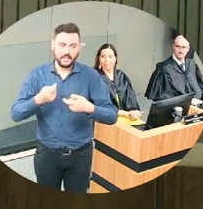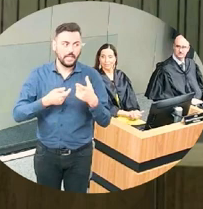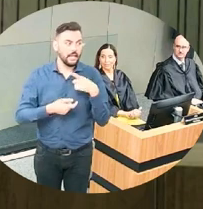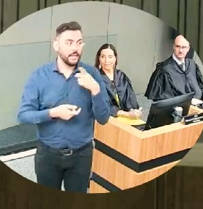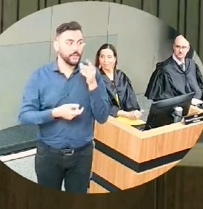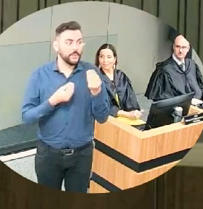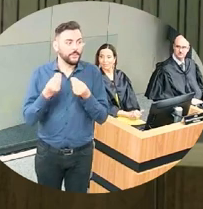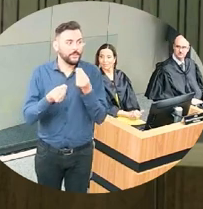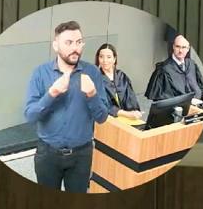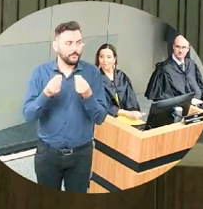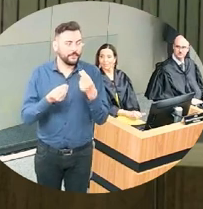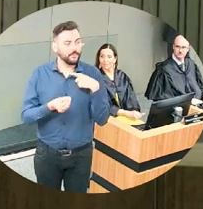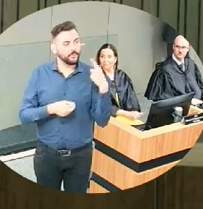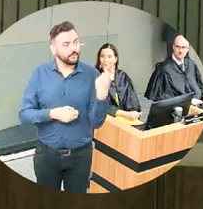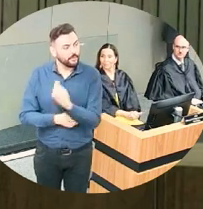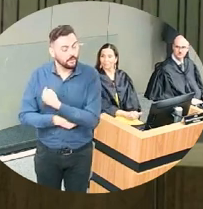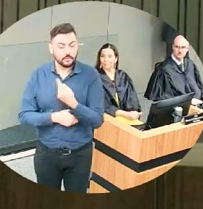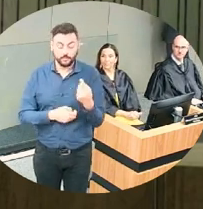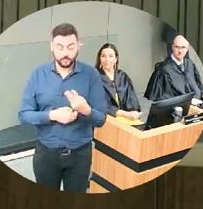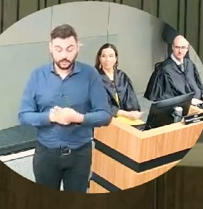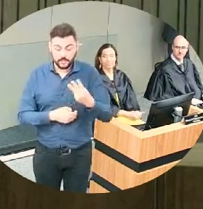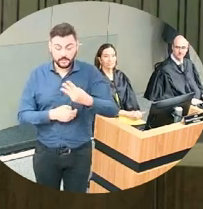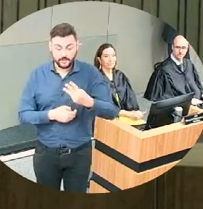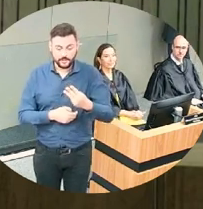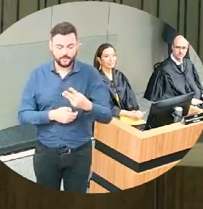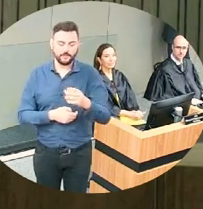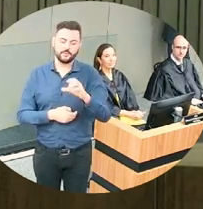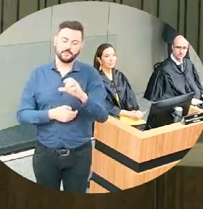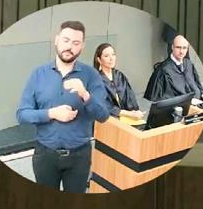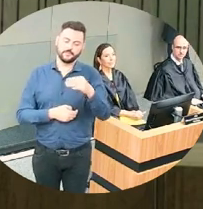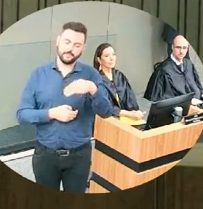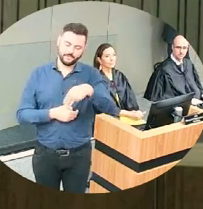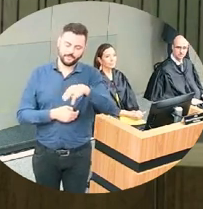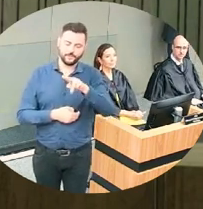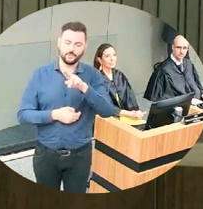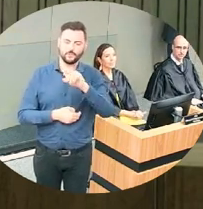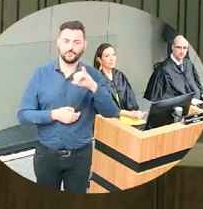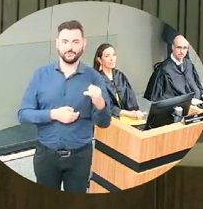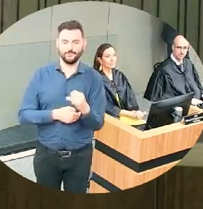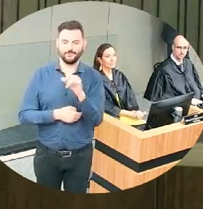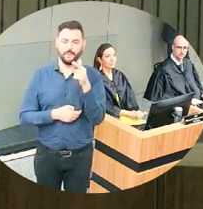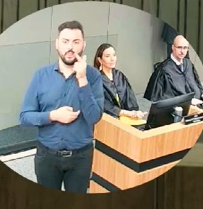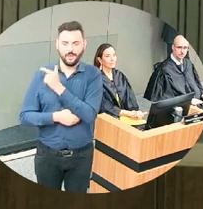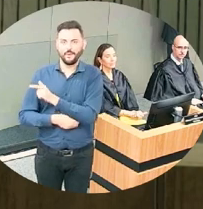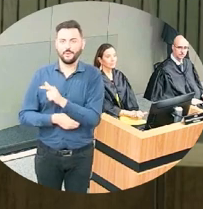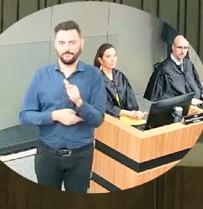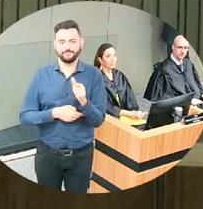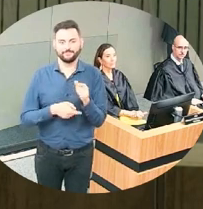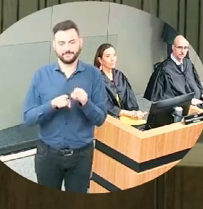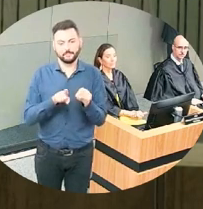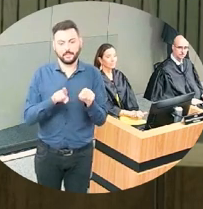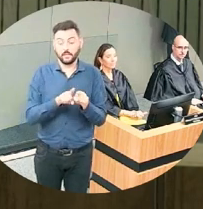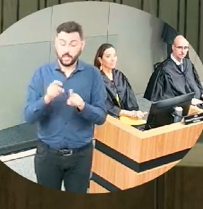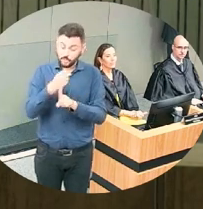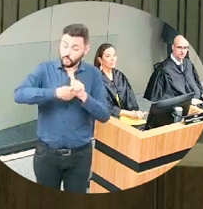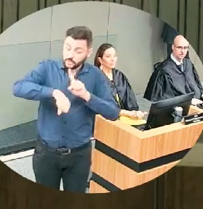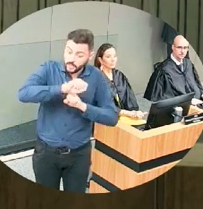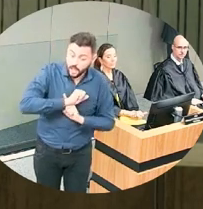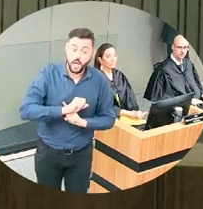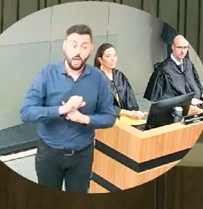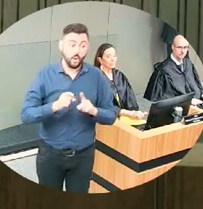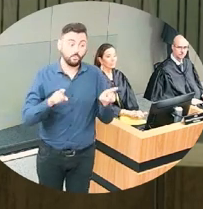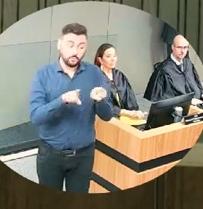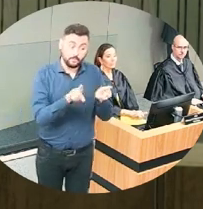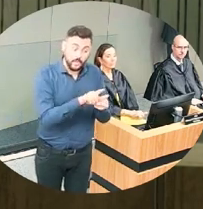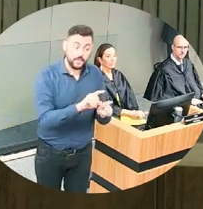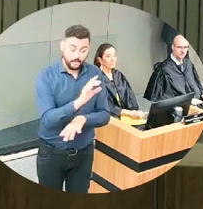terceiro lugar de desempenho no CNJ então refletindo o nosso compromisso com a sociedade com a responsabilidade